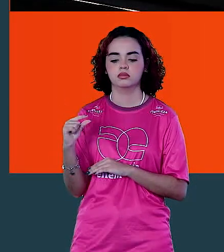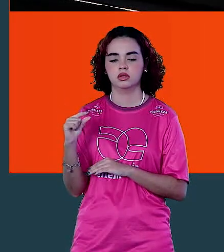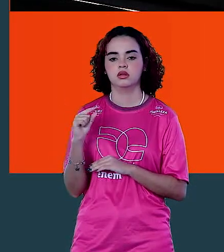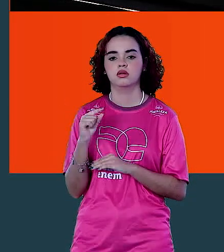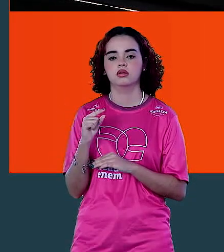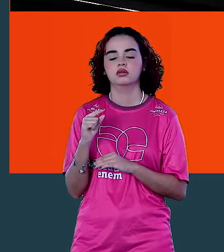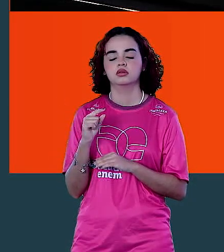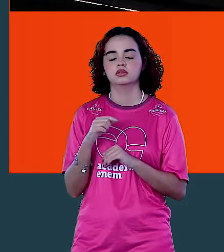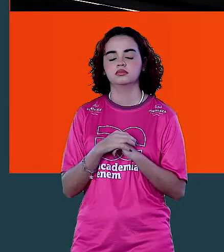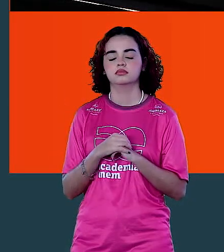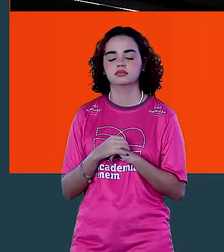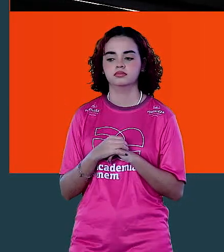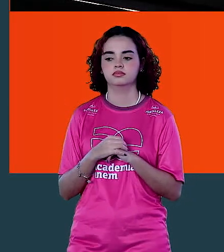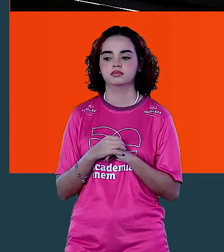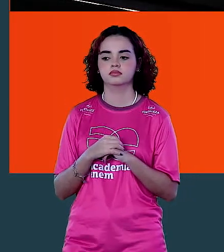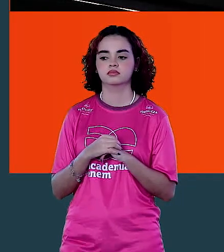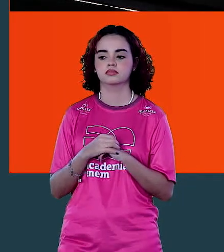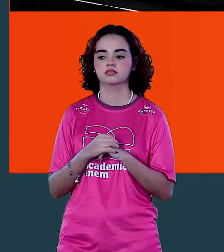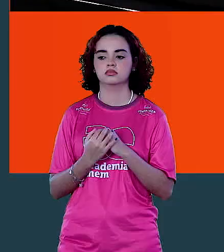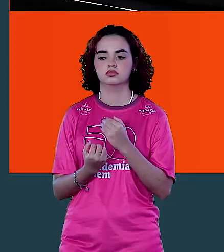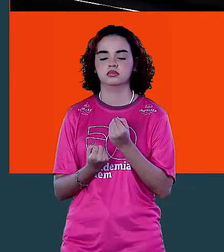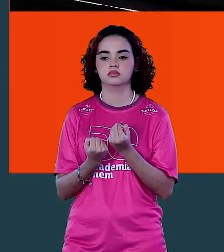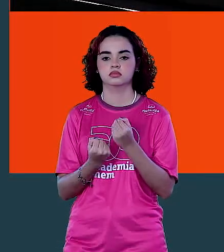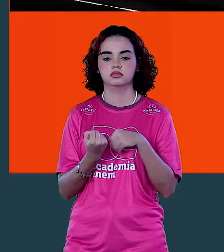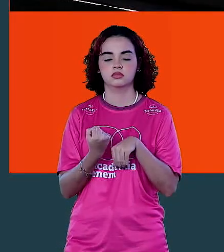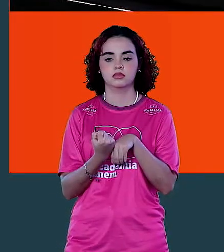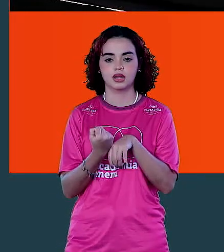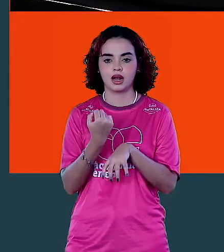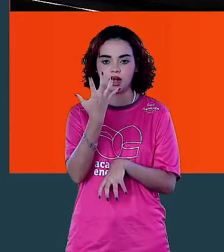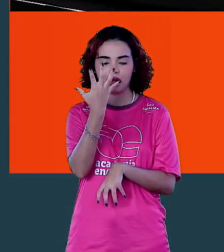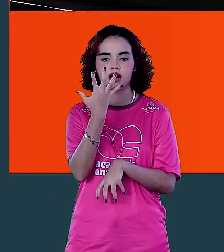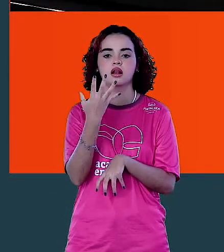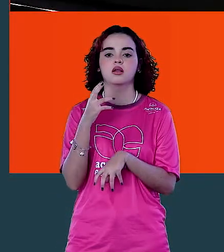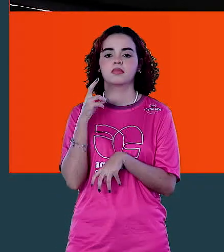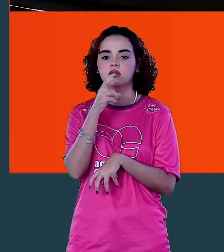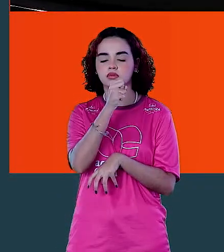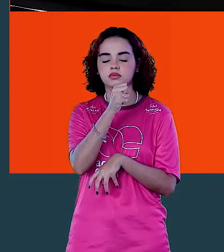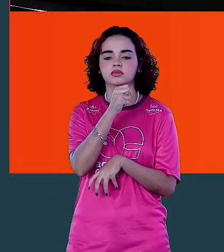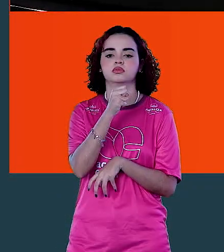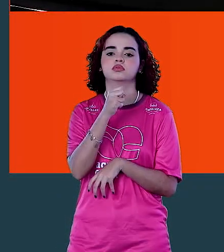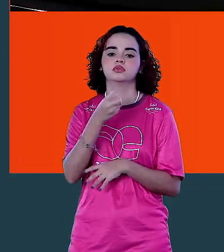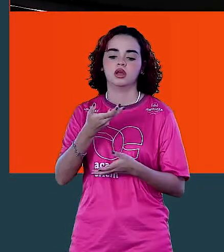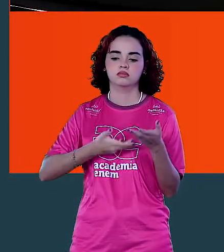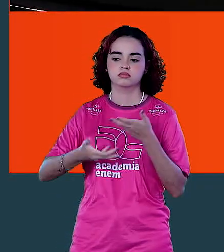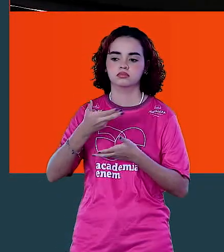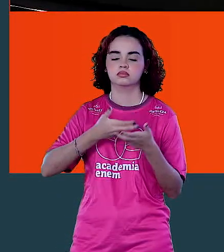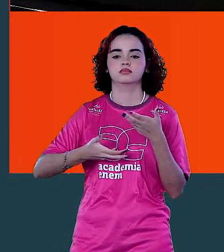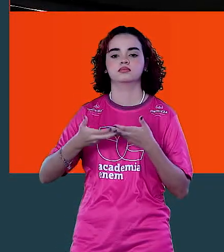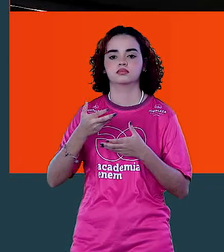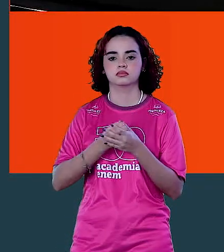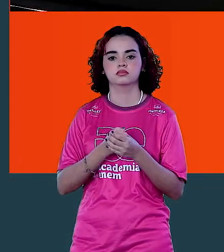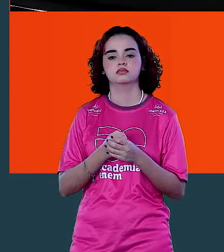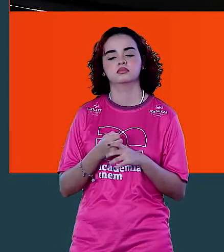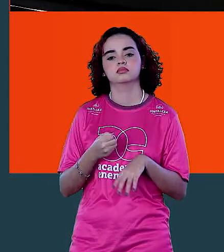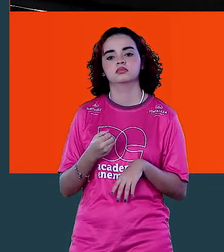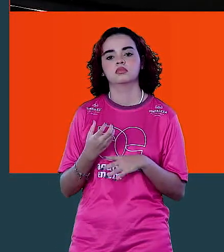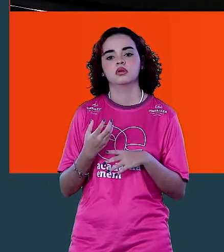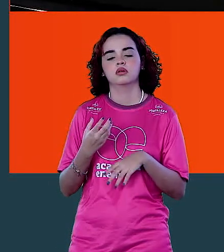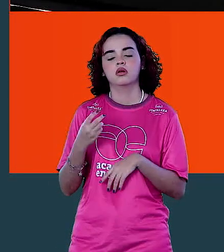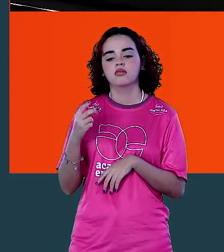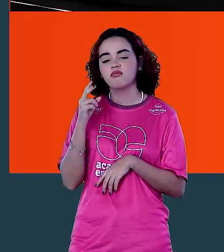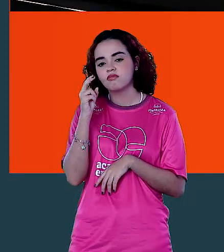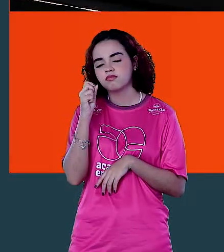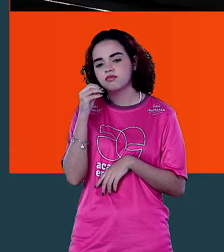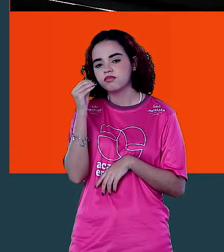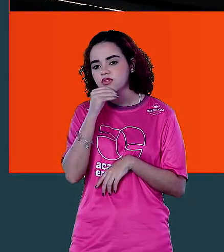na cadeia, mais forte é a interação. Mesmo ela sendo uma interação muito fraquinha,